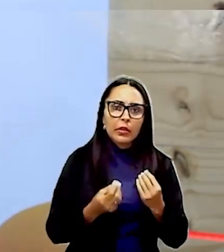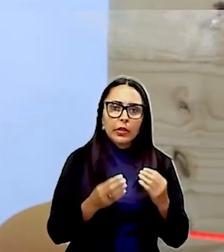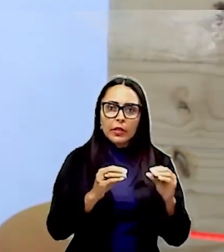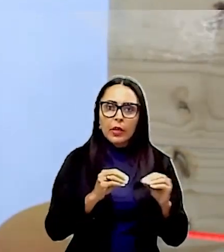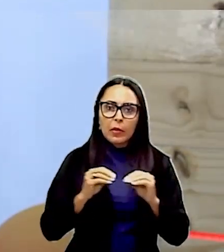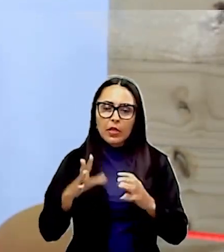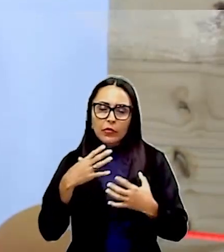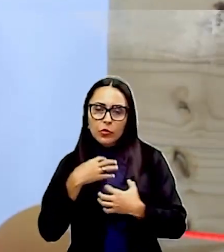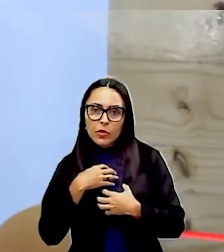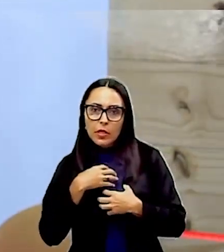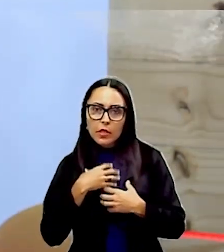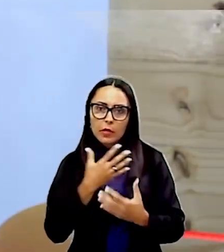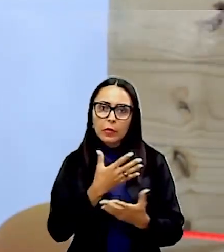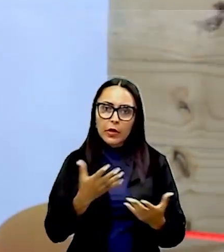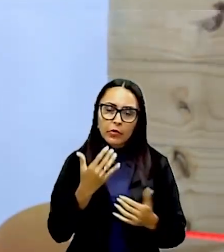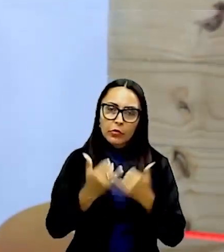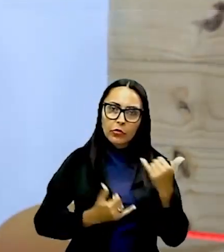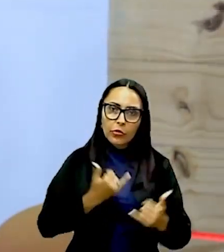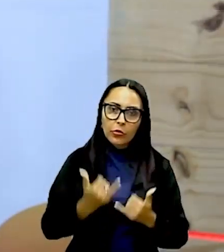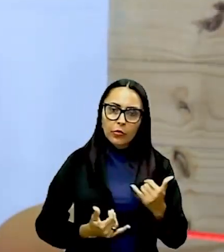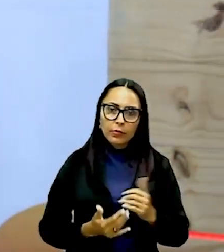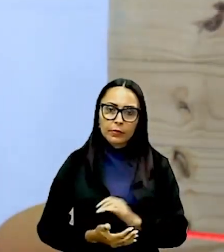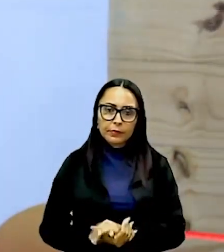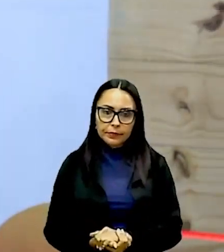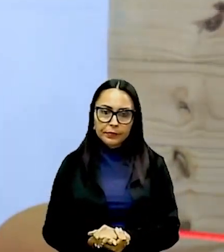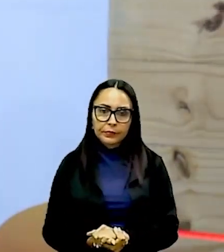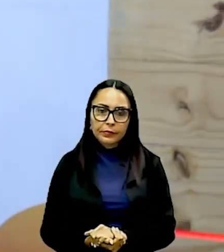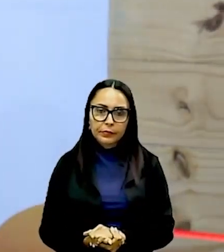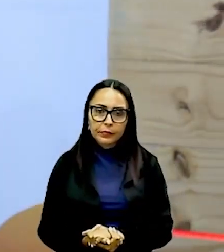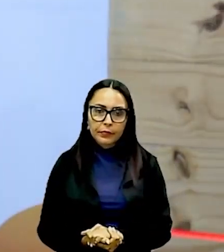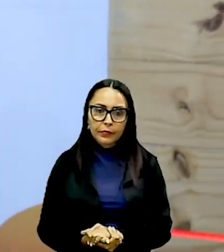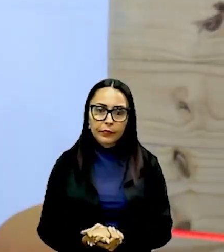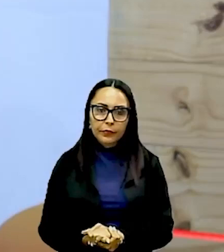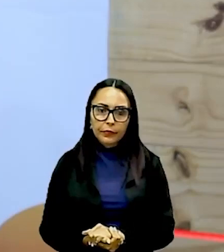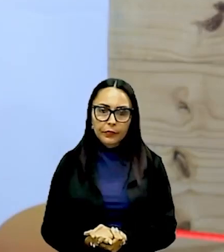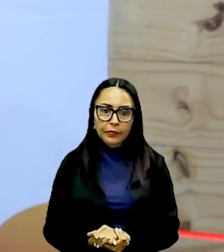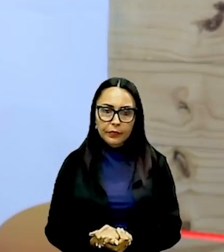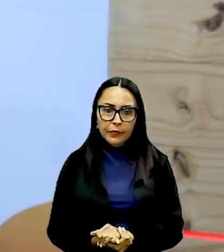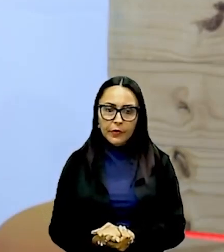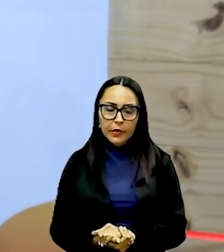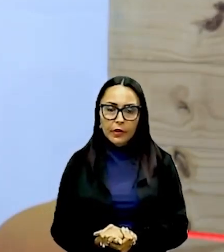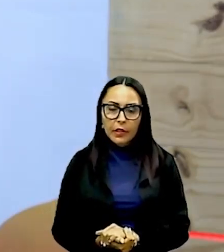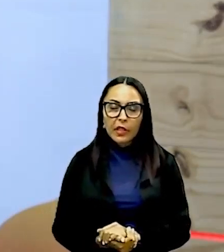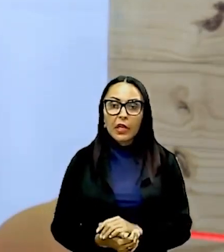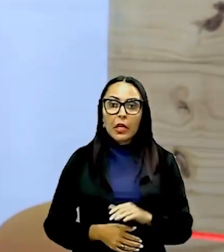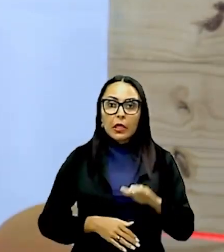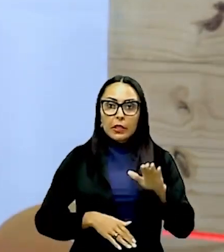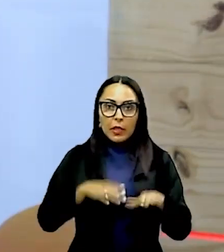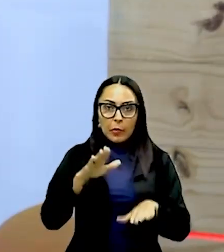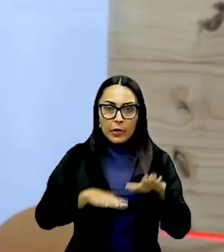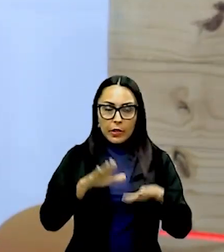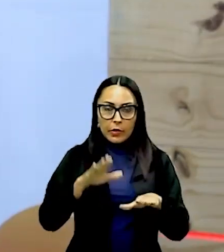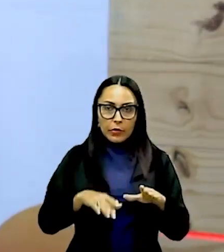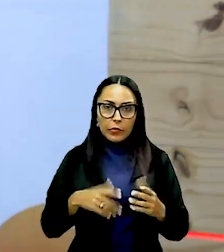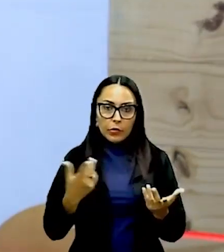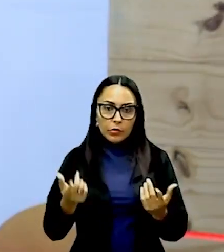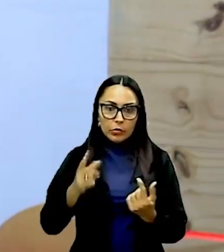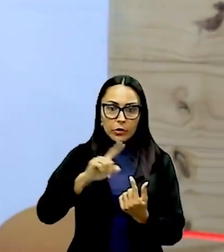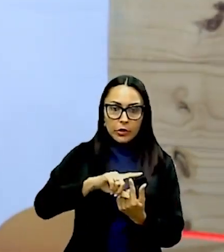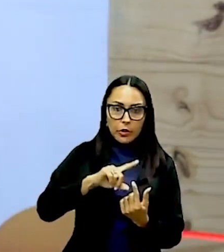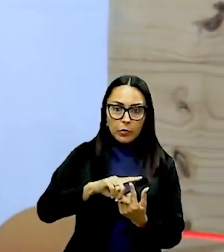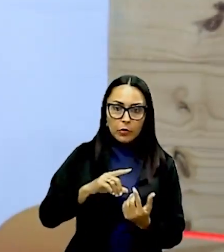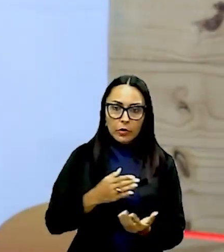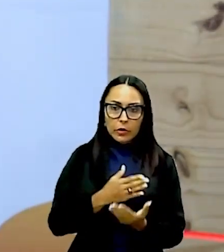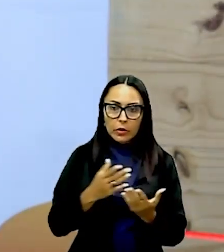de sentimento no jogo? Essa passagem de informação. Bom, dependendo do tipo de jogo que você